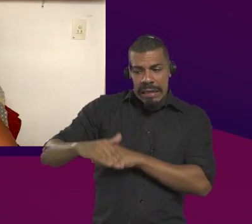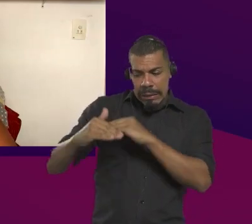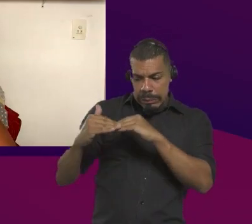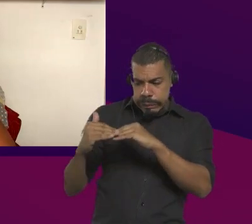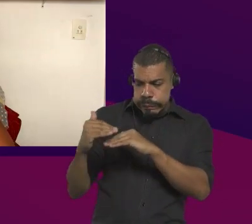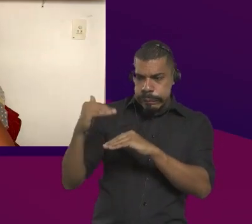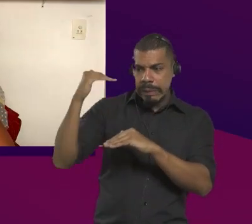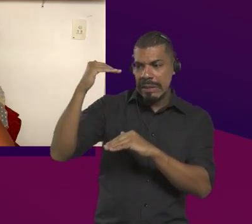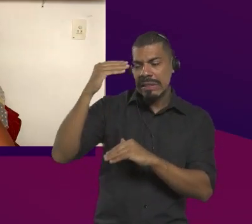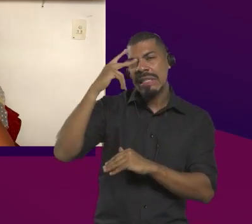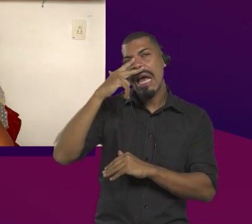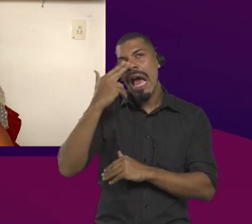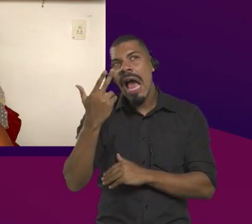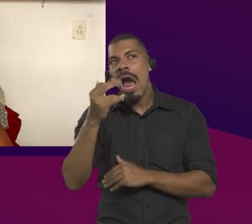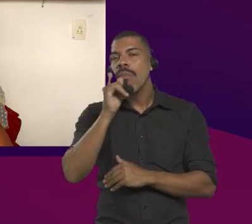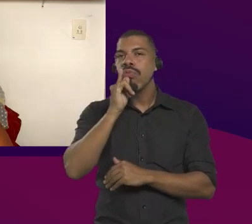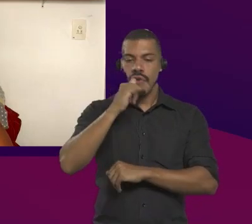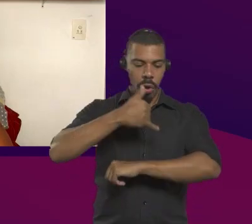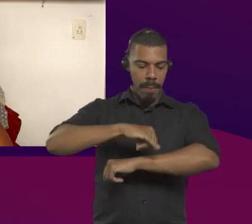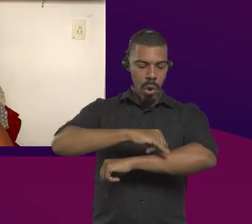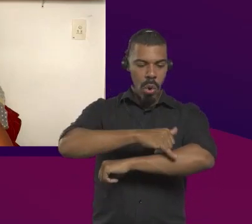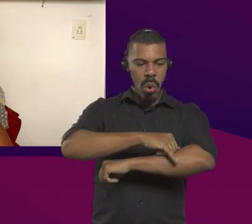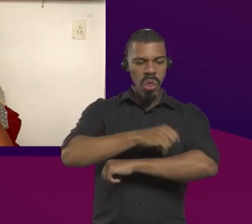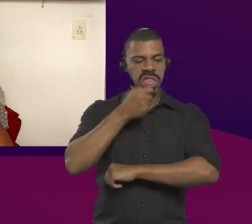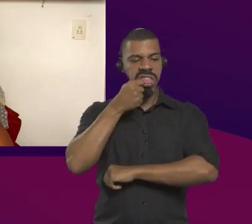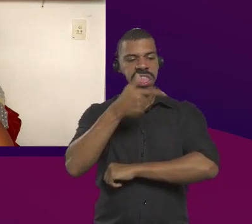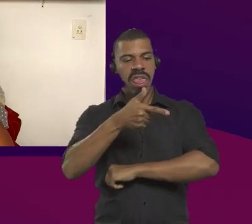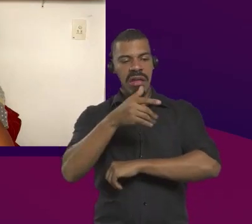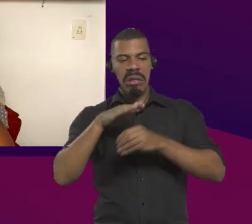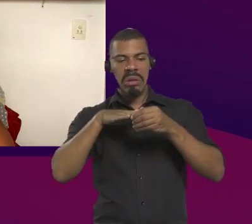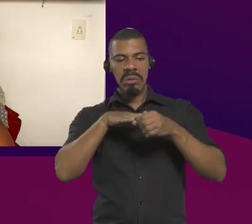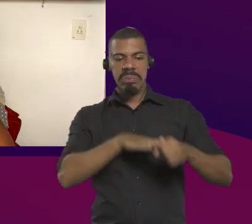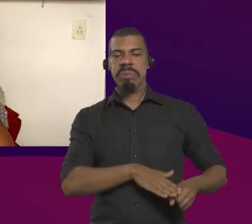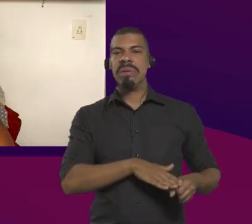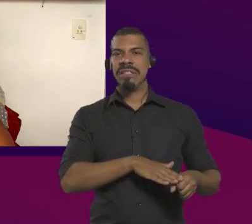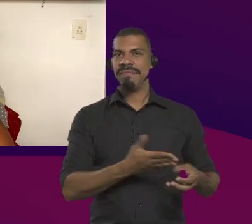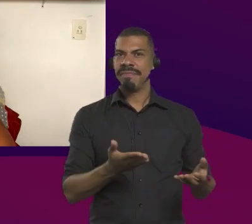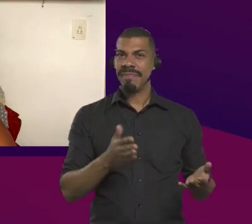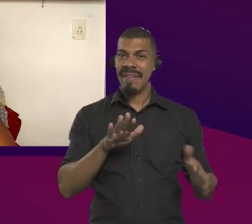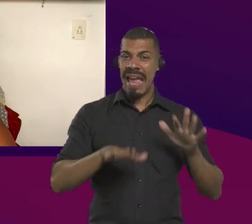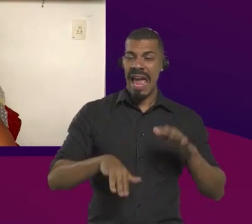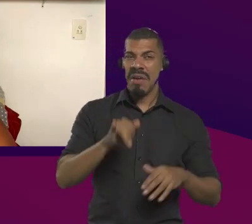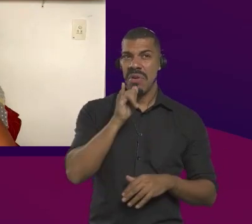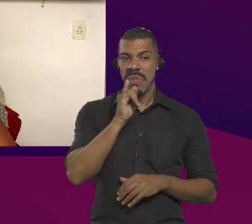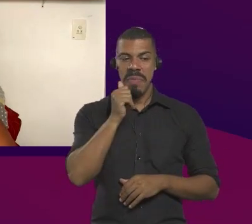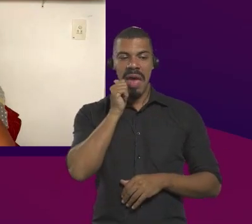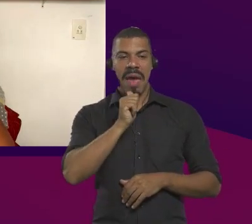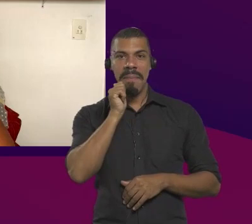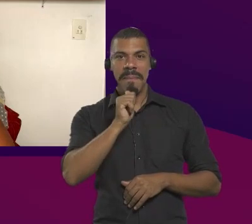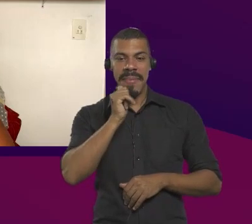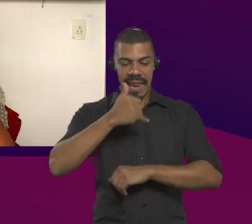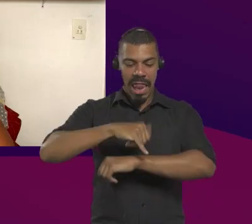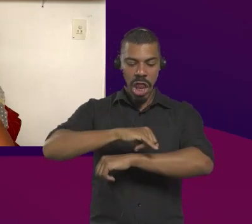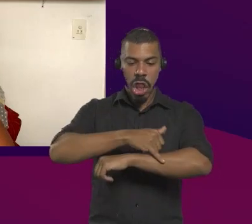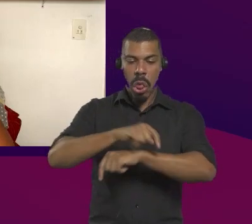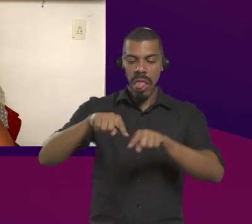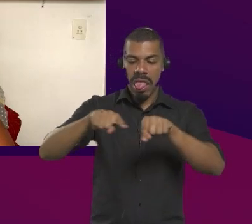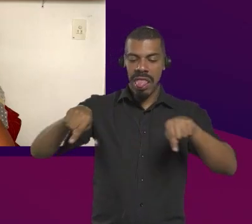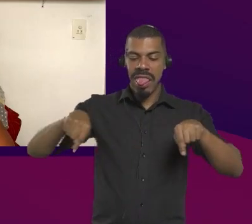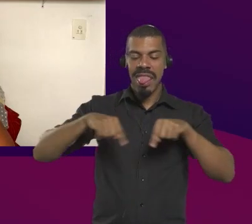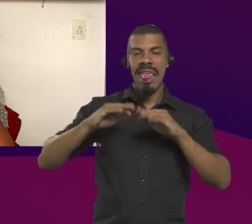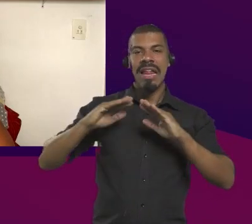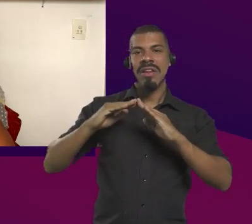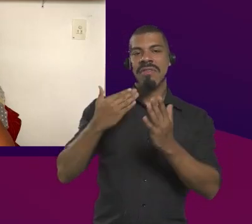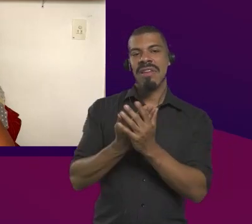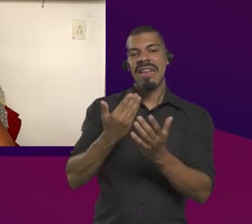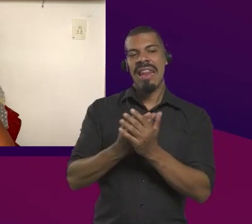onde vem. Eu acho que o gorda como um xingamento é uma dessas coisas, né? A menina gorda na escola, a primeira coisa que ela